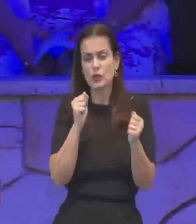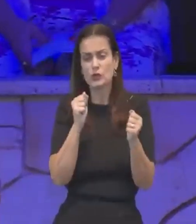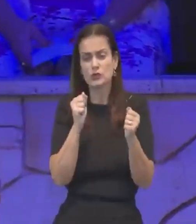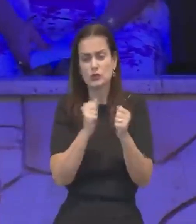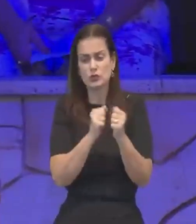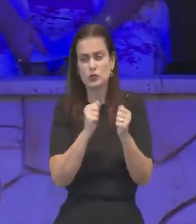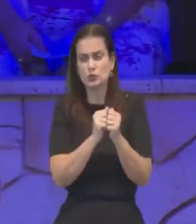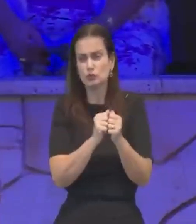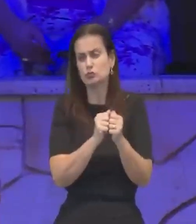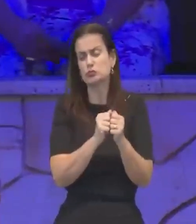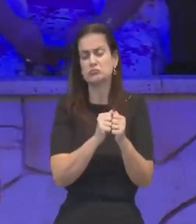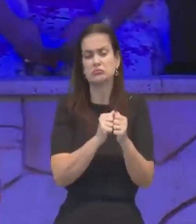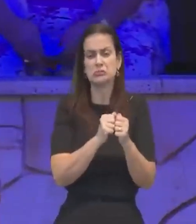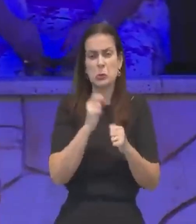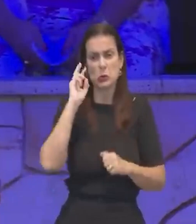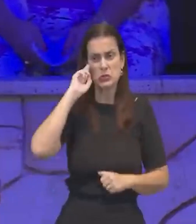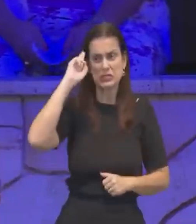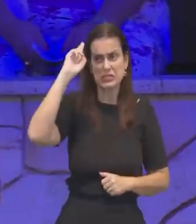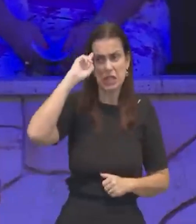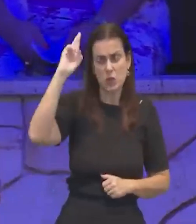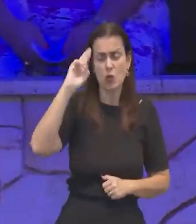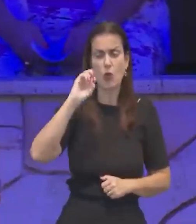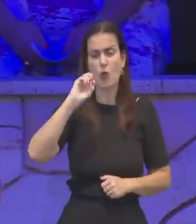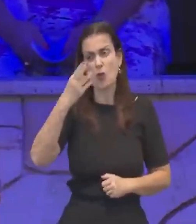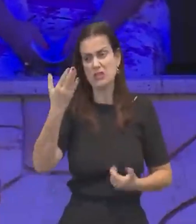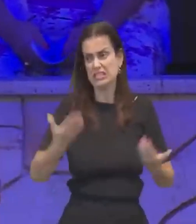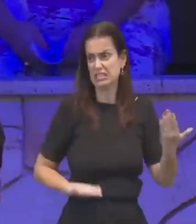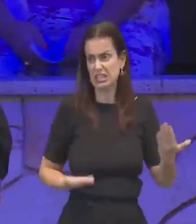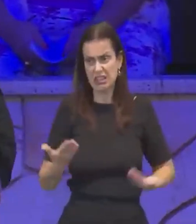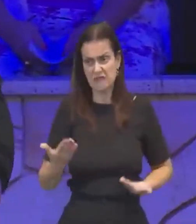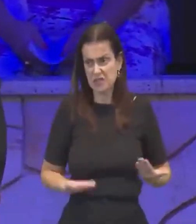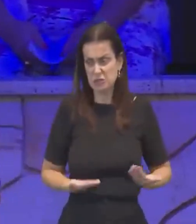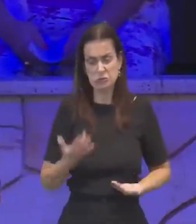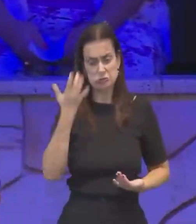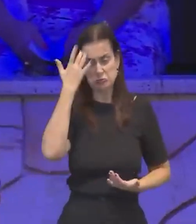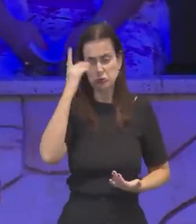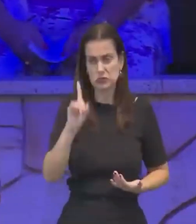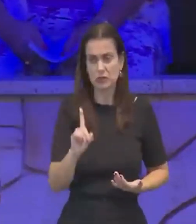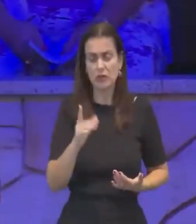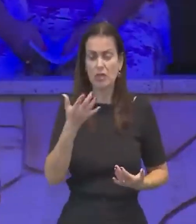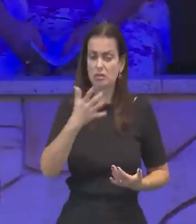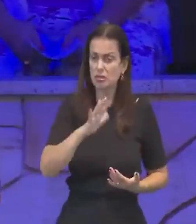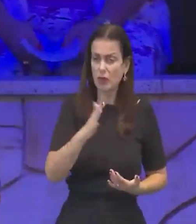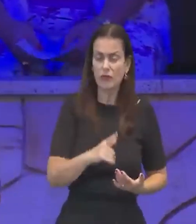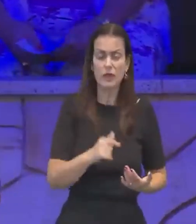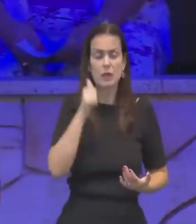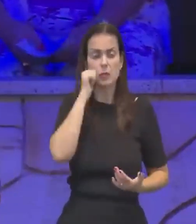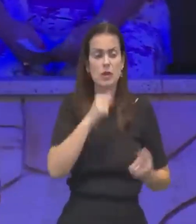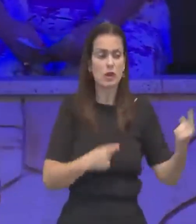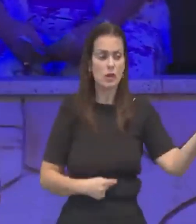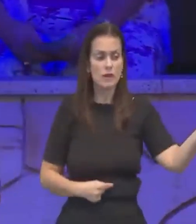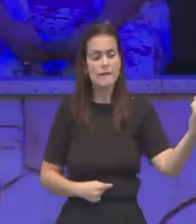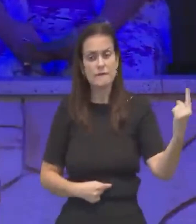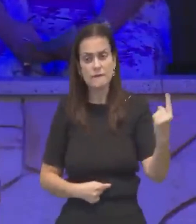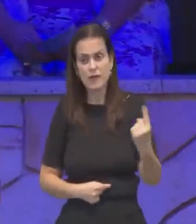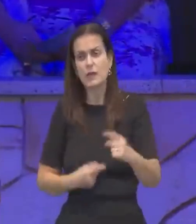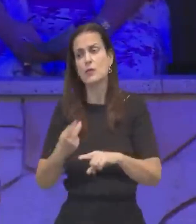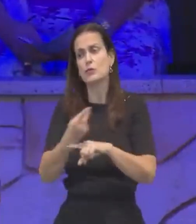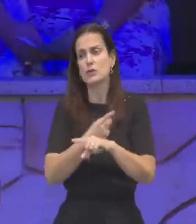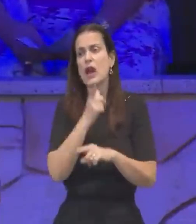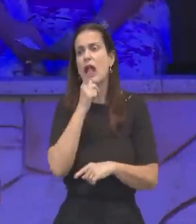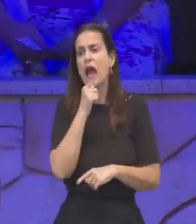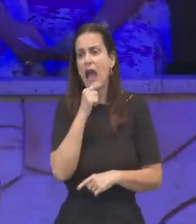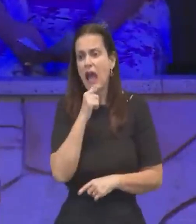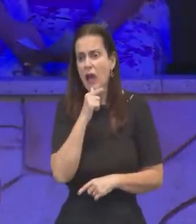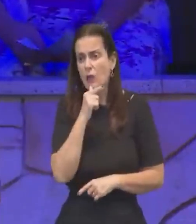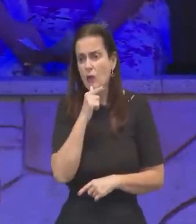seus senhores, um serviço de campo, e talvez ela então se afastou para buscar essa água,